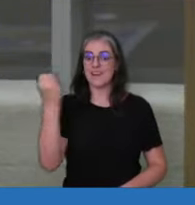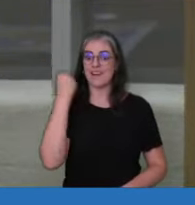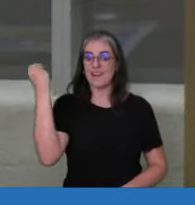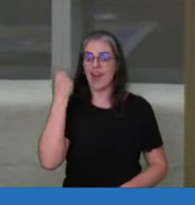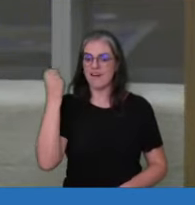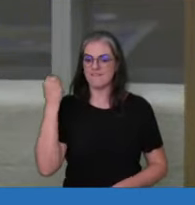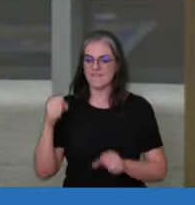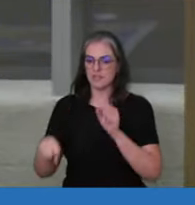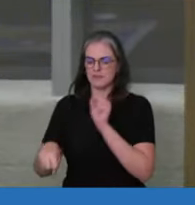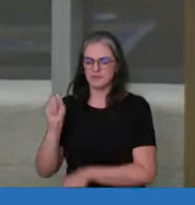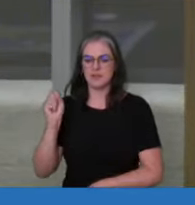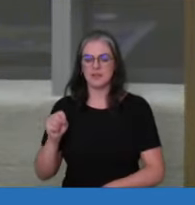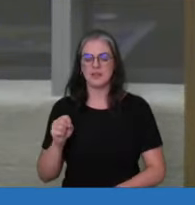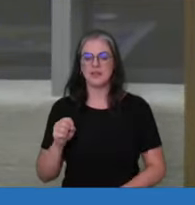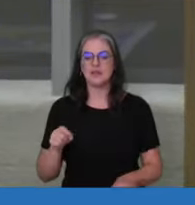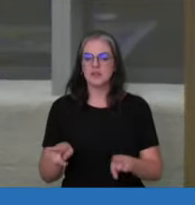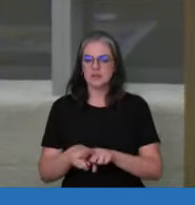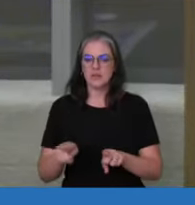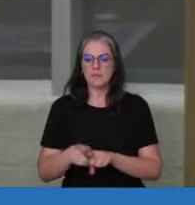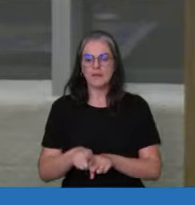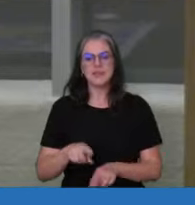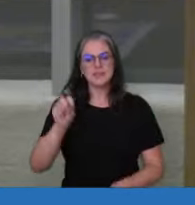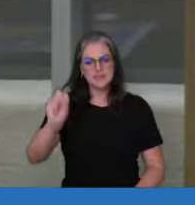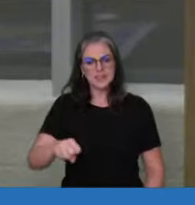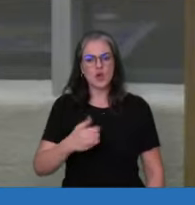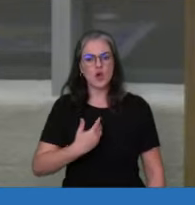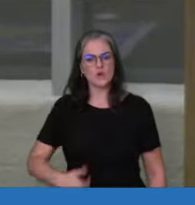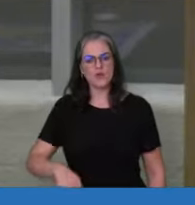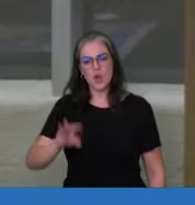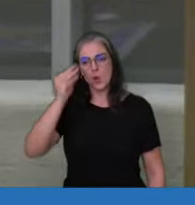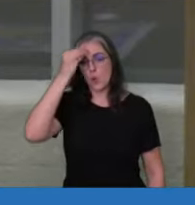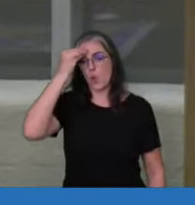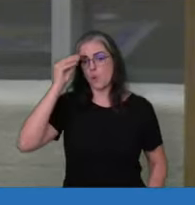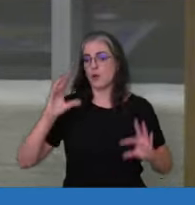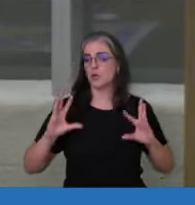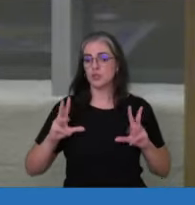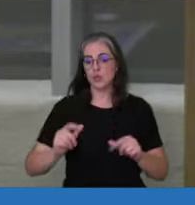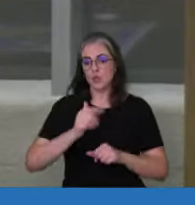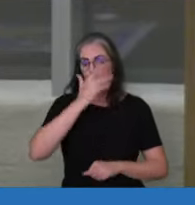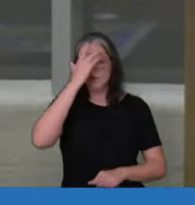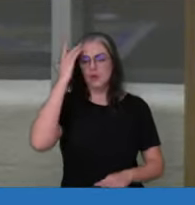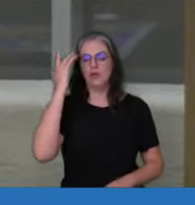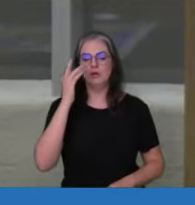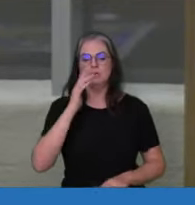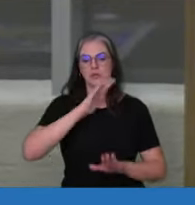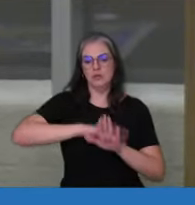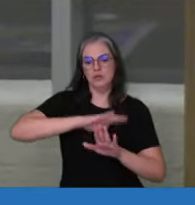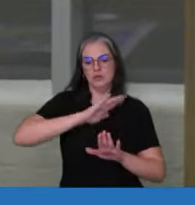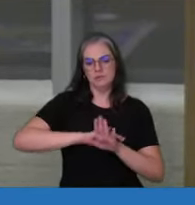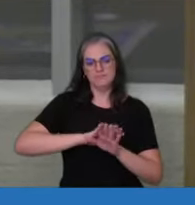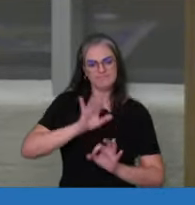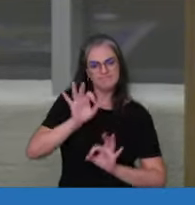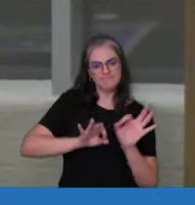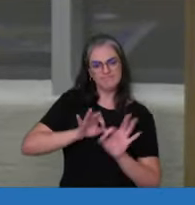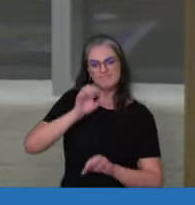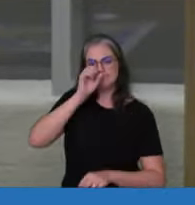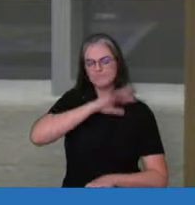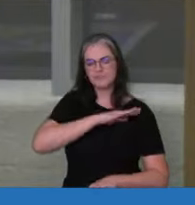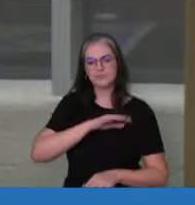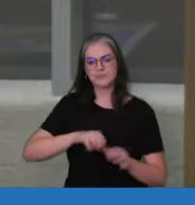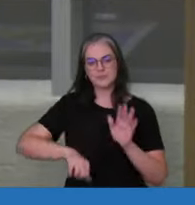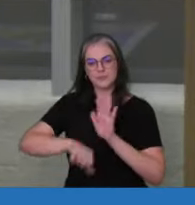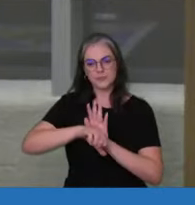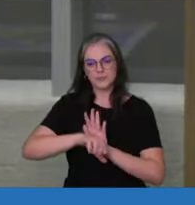a responsabilização do Estado brasileiro e de todos aqueles que estão por trás deste crime brutal, deste